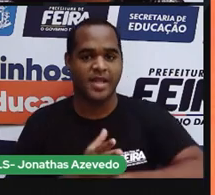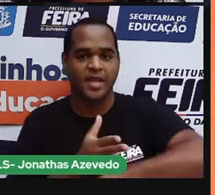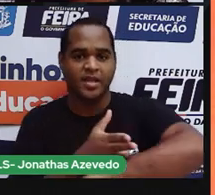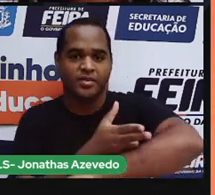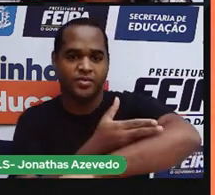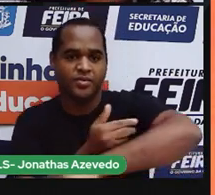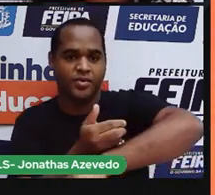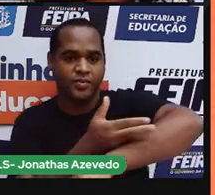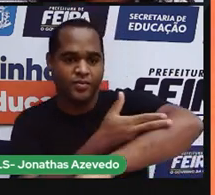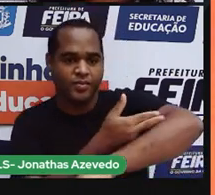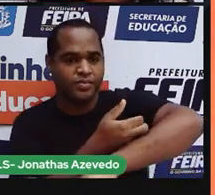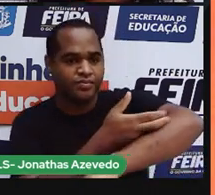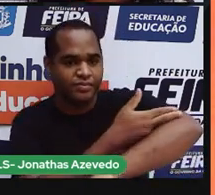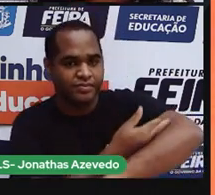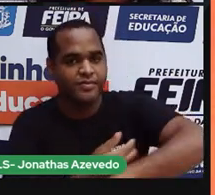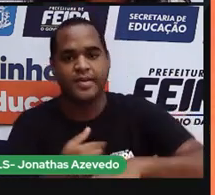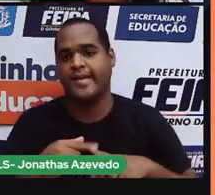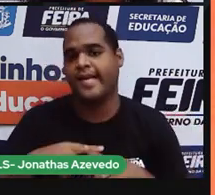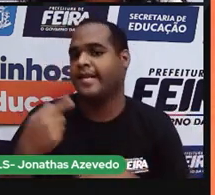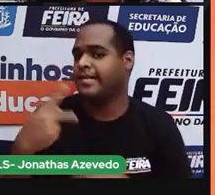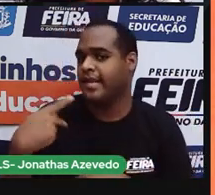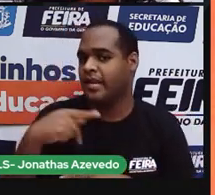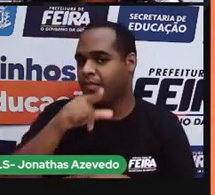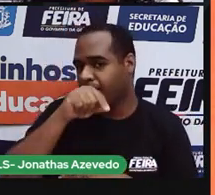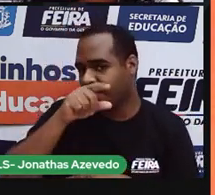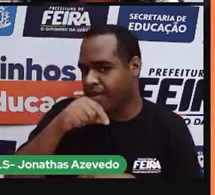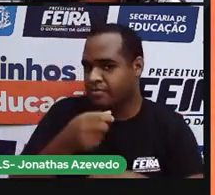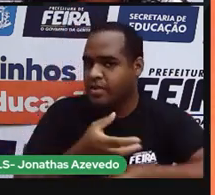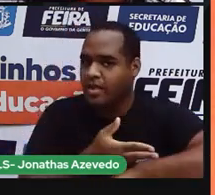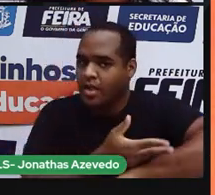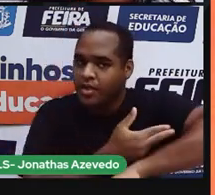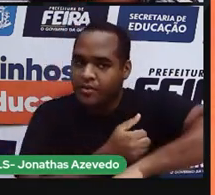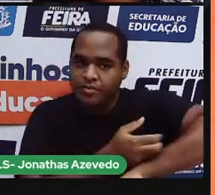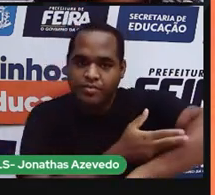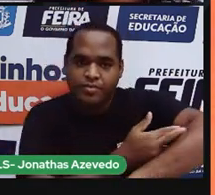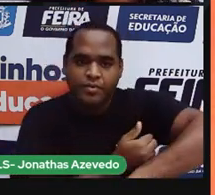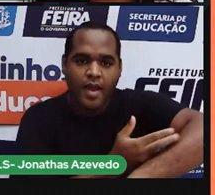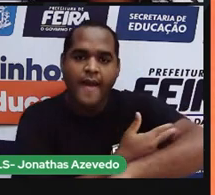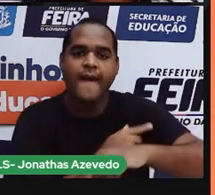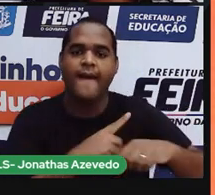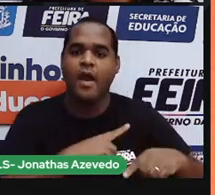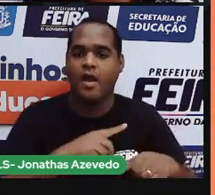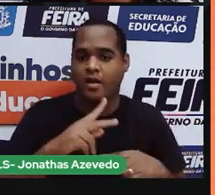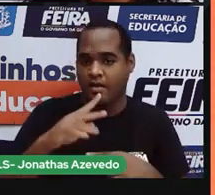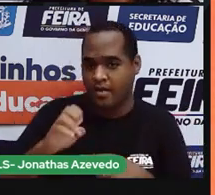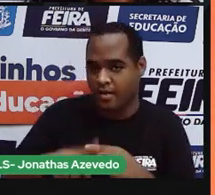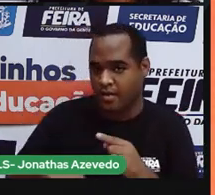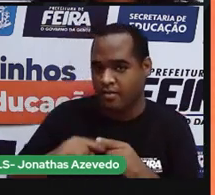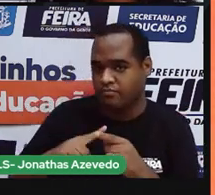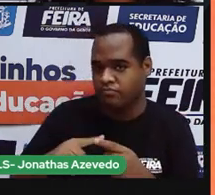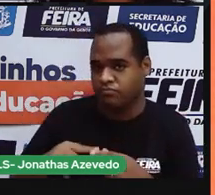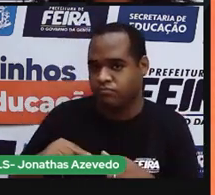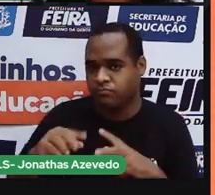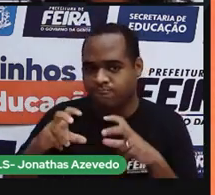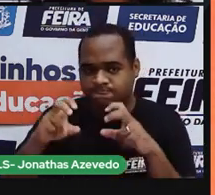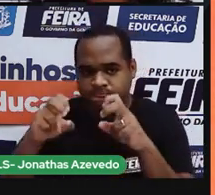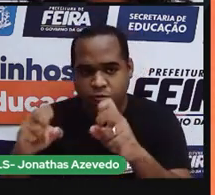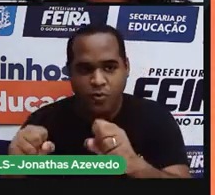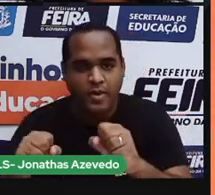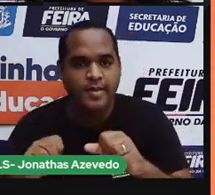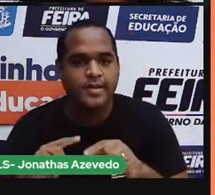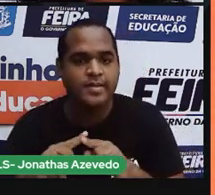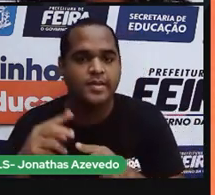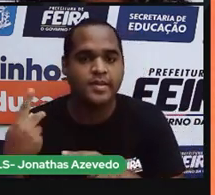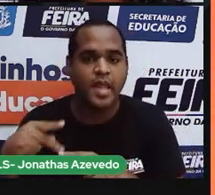Tatuagem. Um pássaro tatuado no braço, na canela um dragão. Nas costas